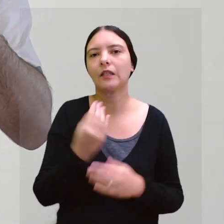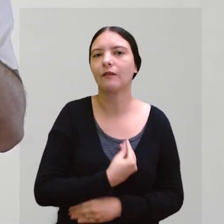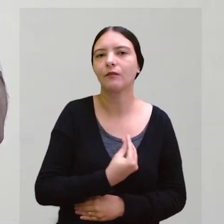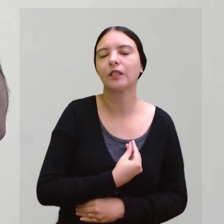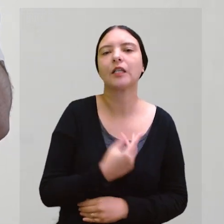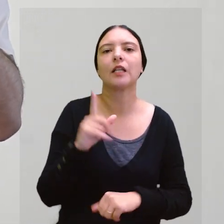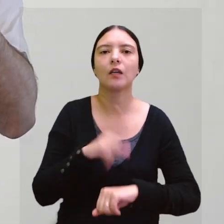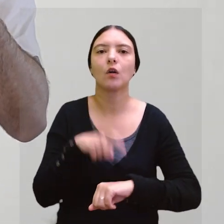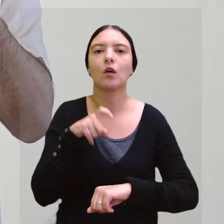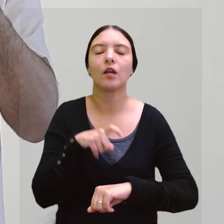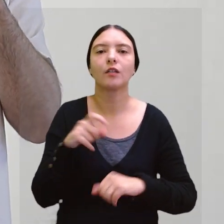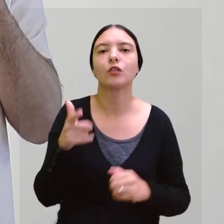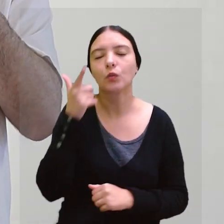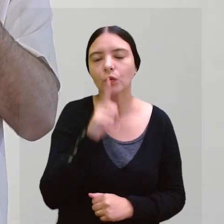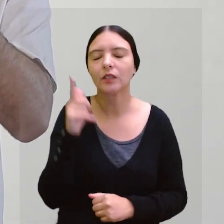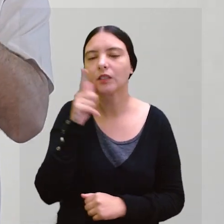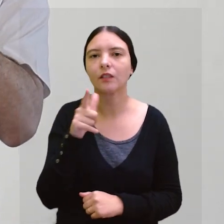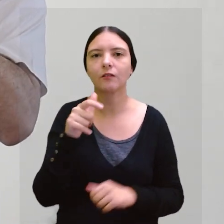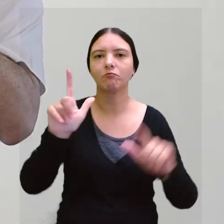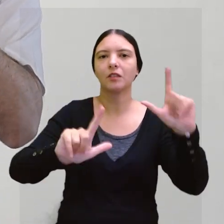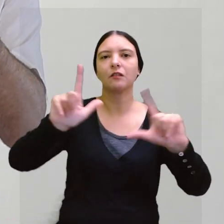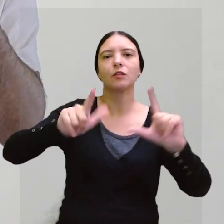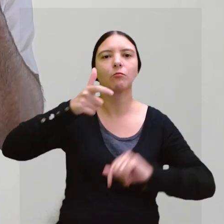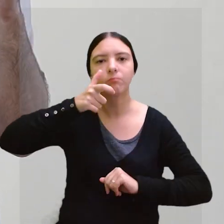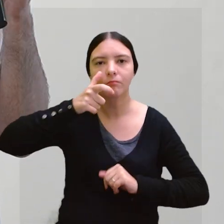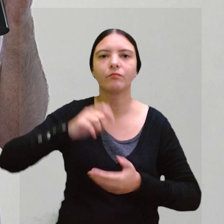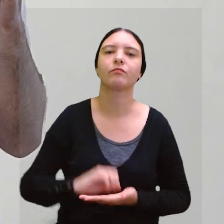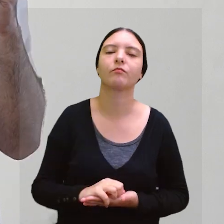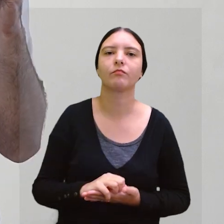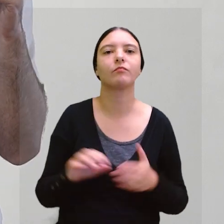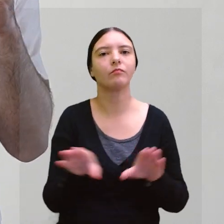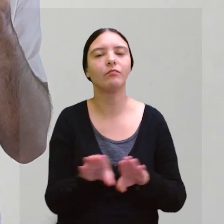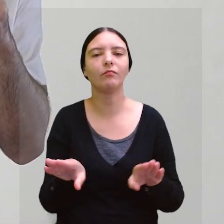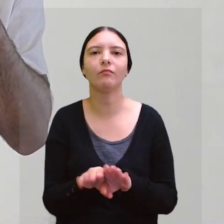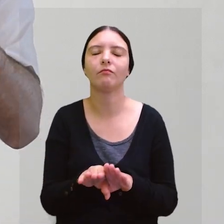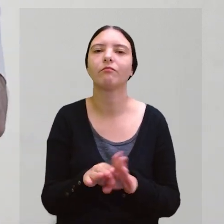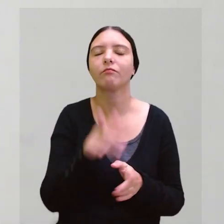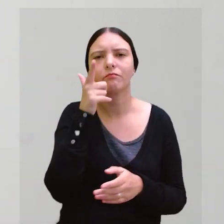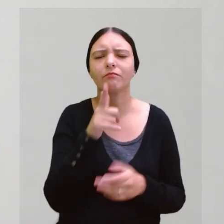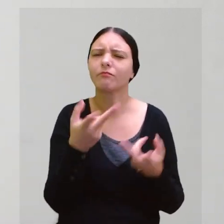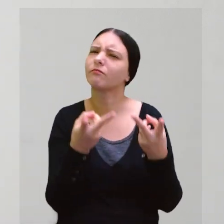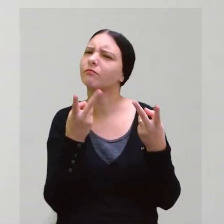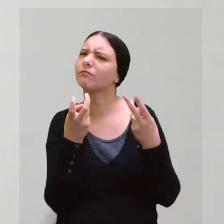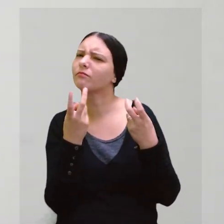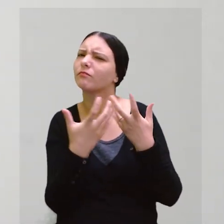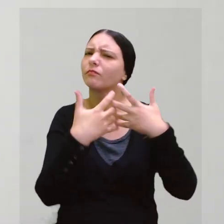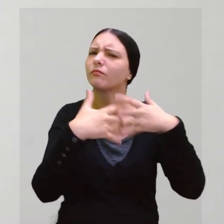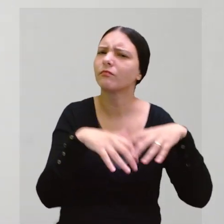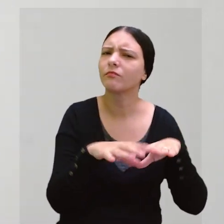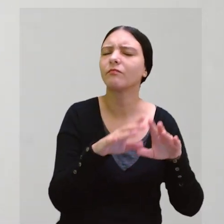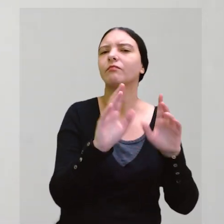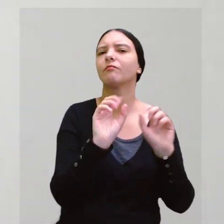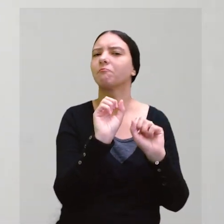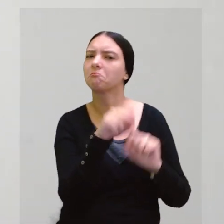vida, por exemplo, na hora de consumir uma reportagem de televisão. Tem uma sofisticação maior para perceber o que funciona na